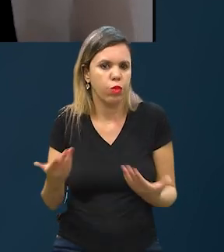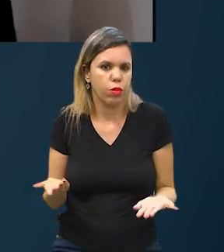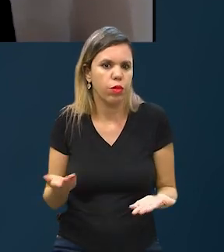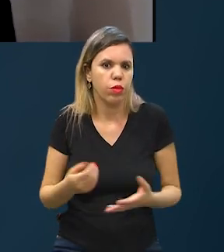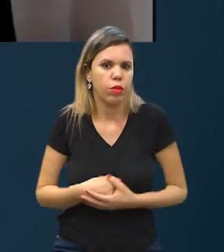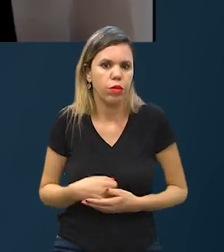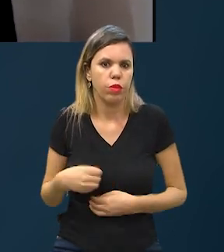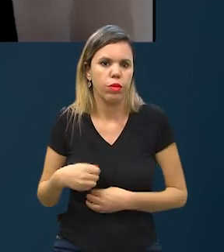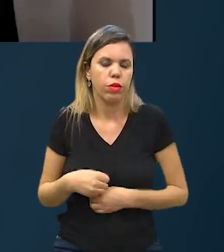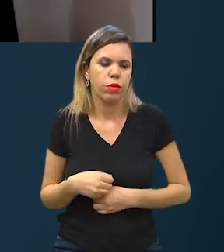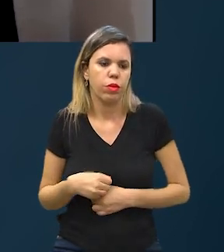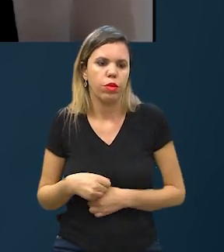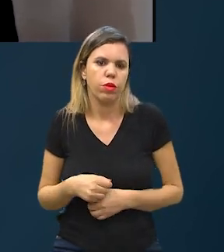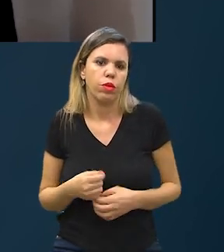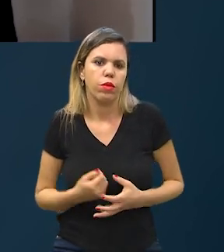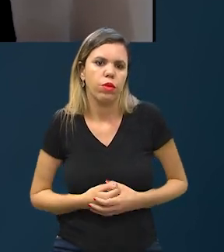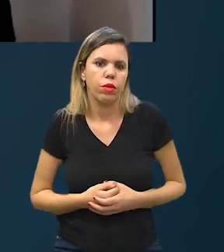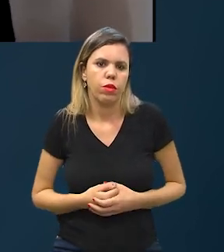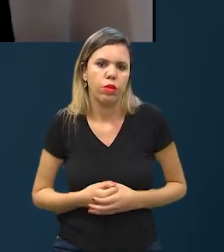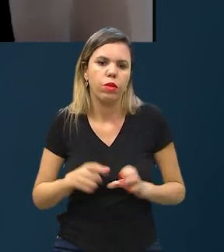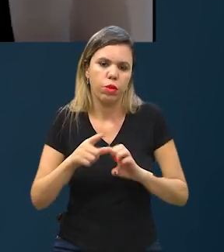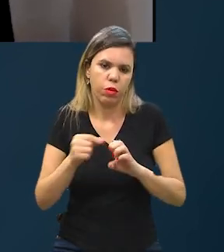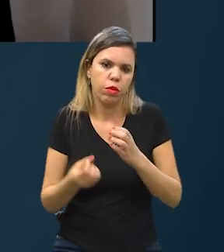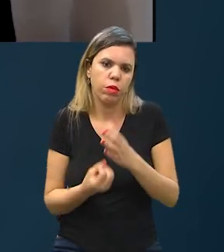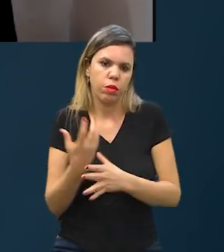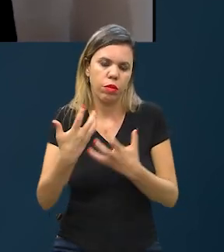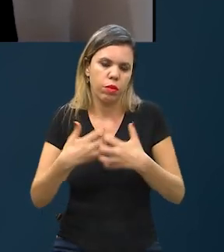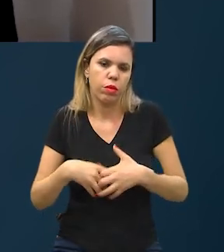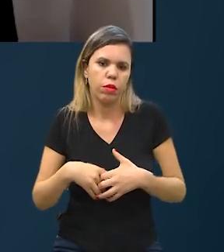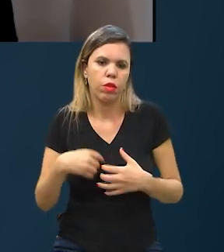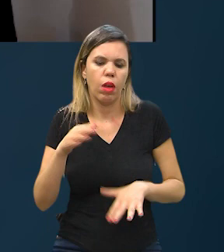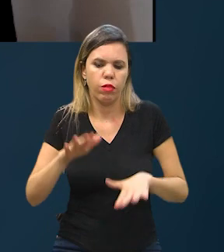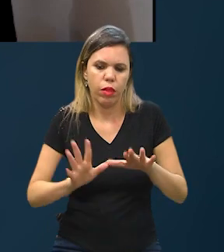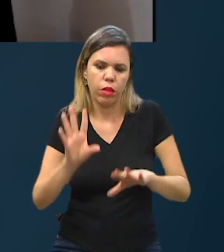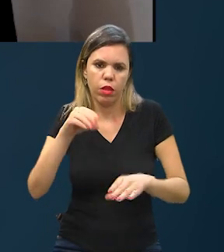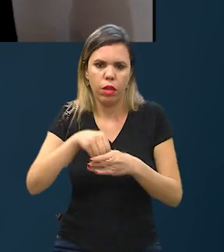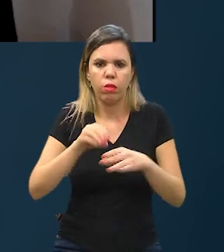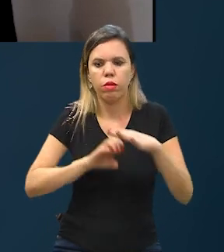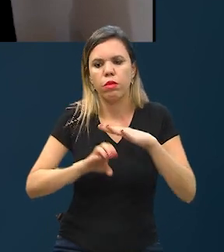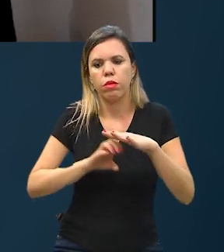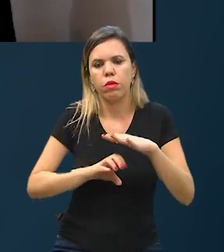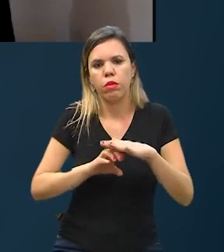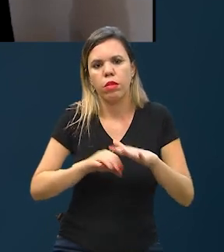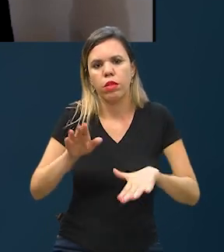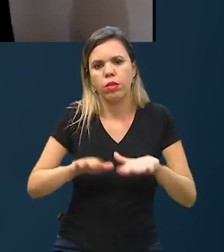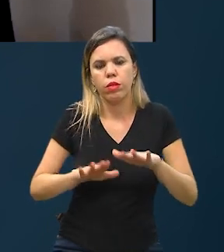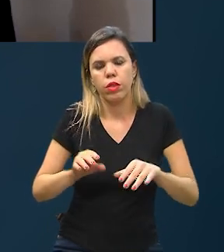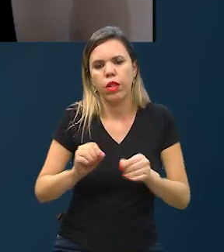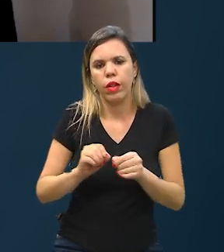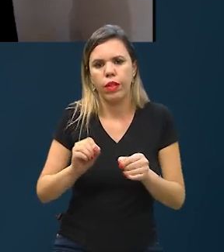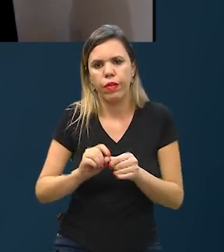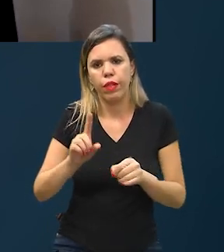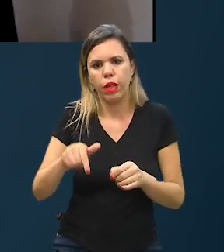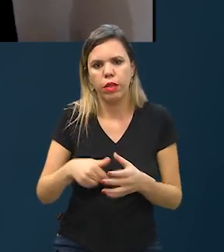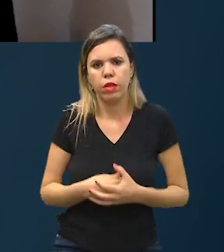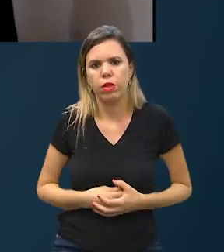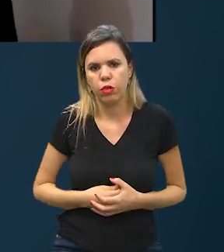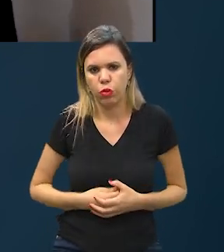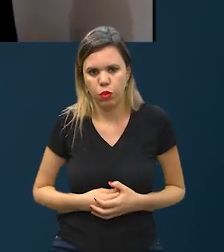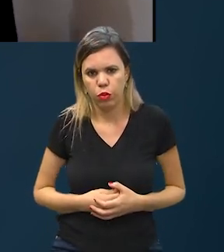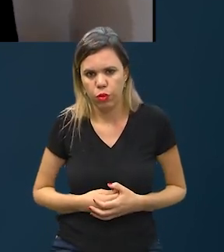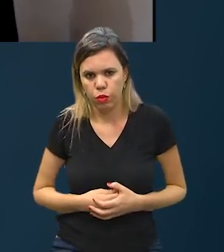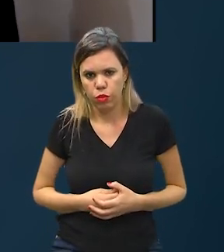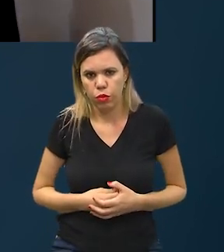manter, é uma forma de empreender. Às vezes a gente está dentro de uma empresa e às vezes a gente faz